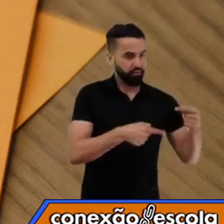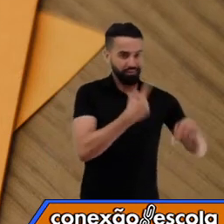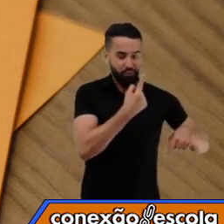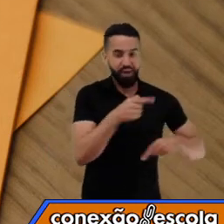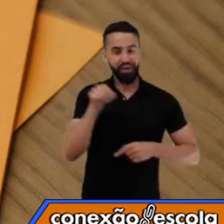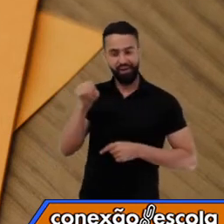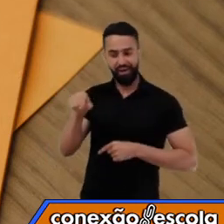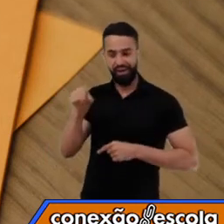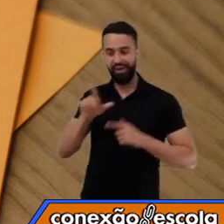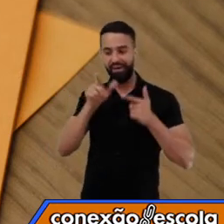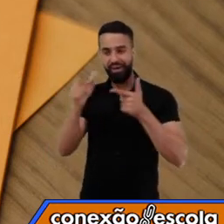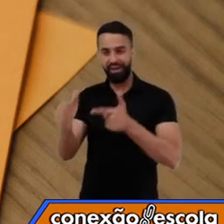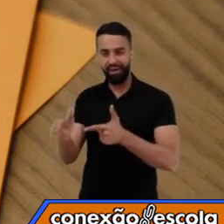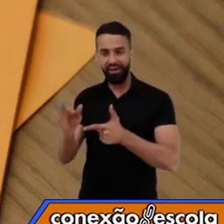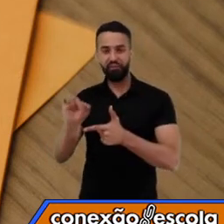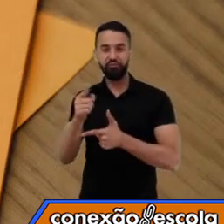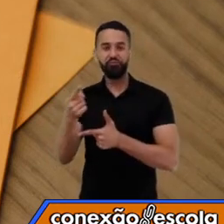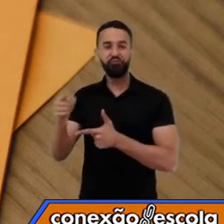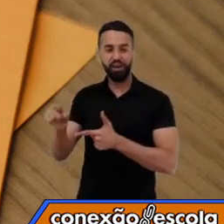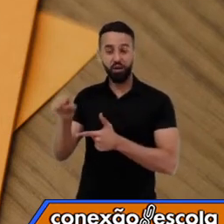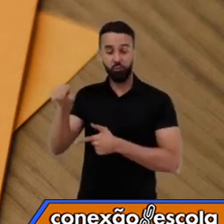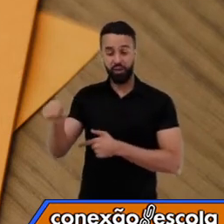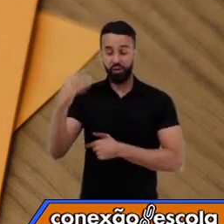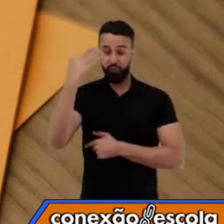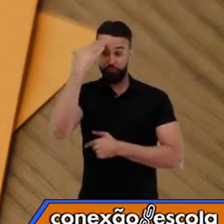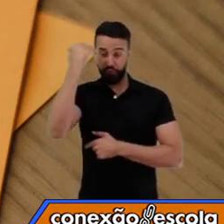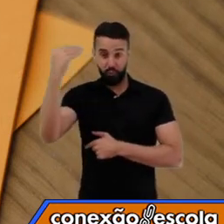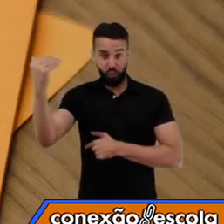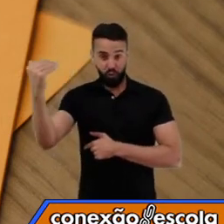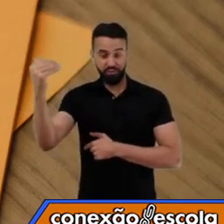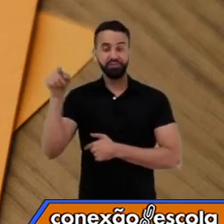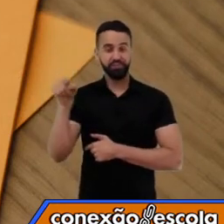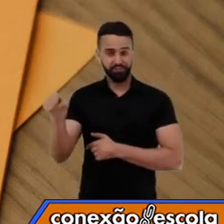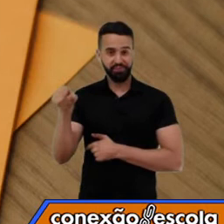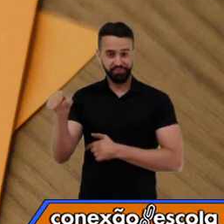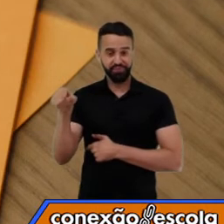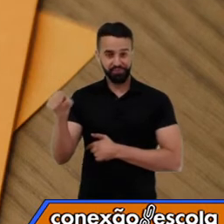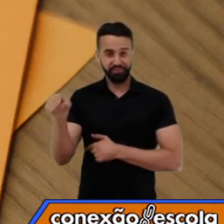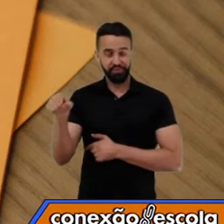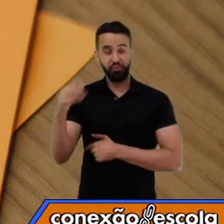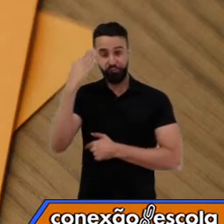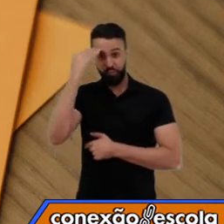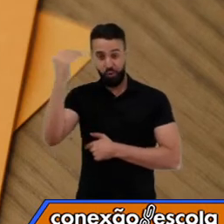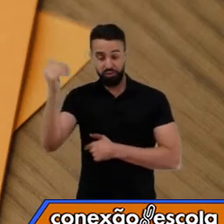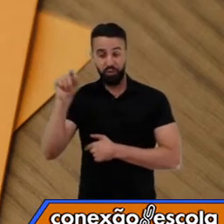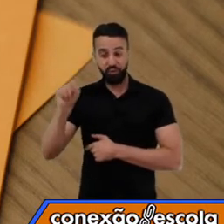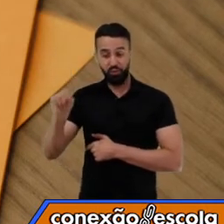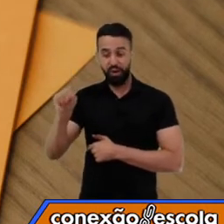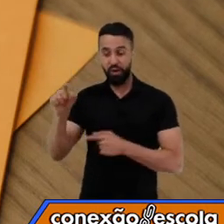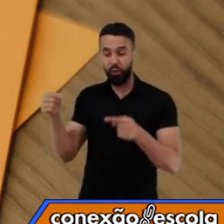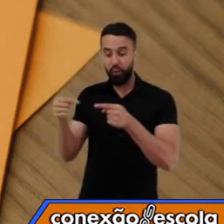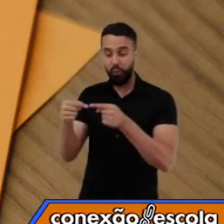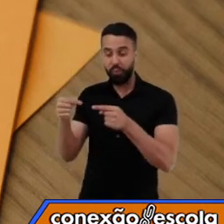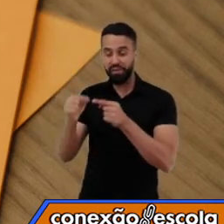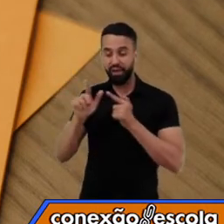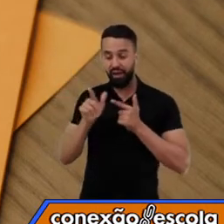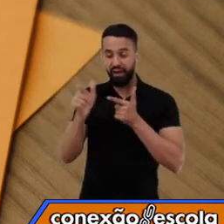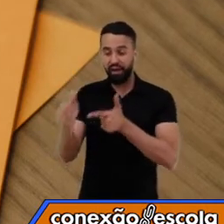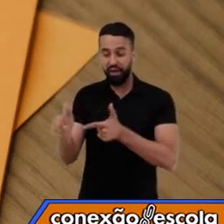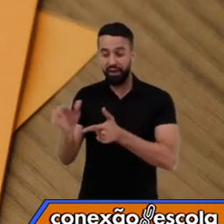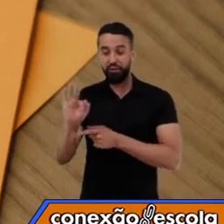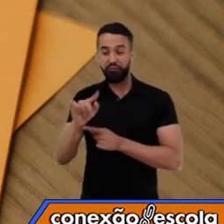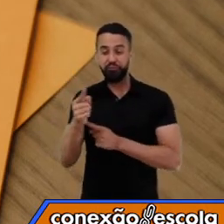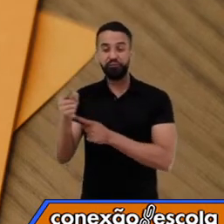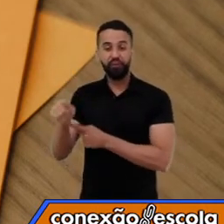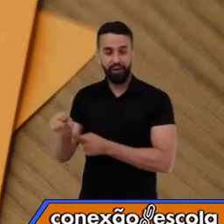Karol Conká é uma celebridade Então ela só pode estar sendo usada no contexto